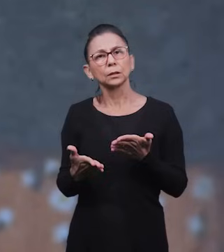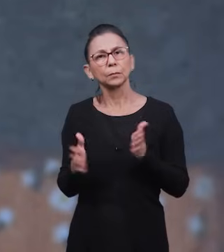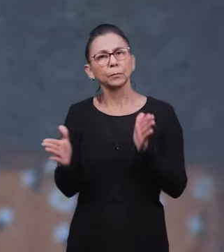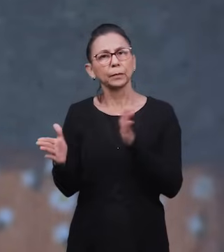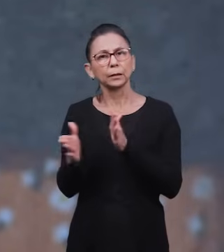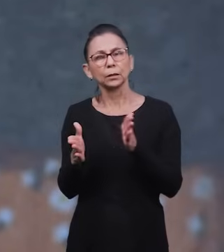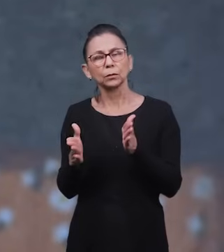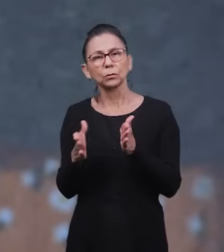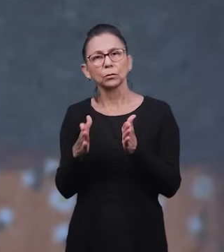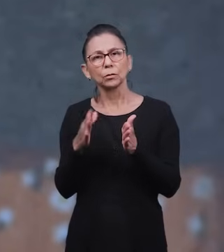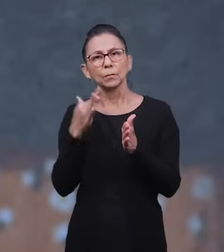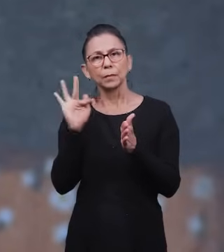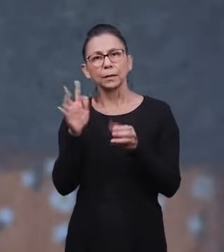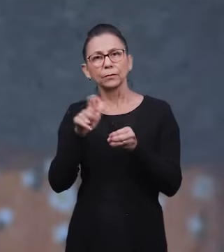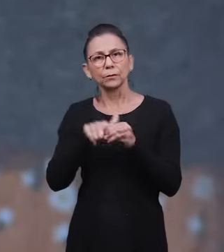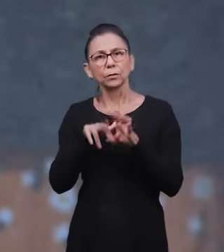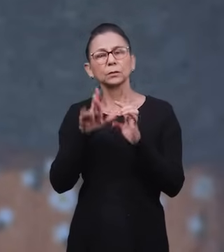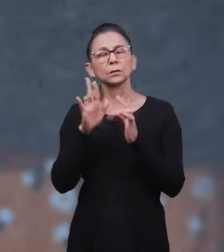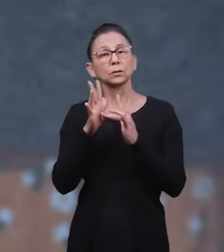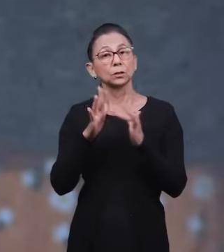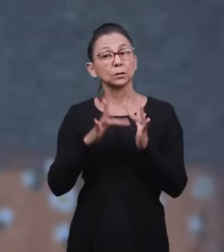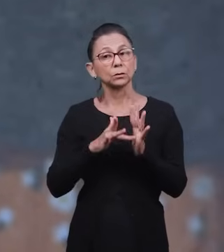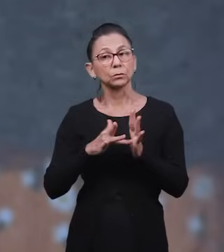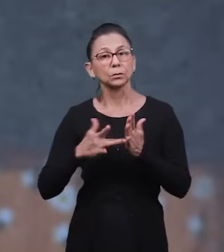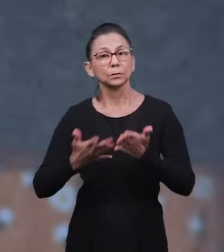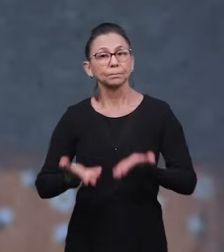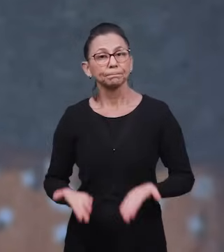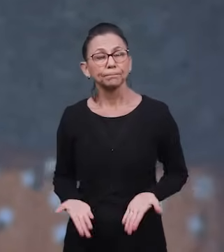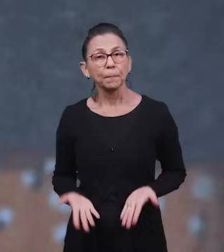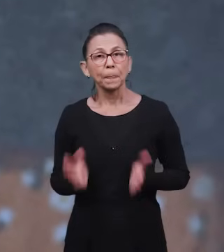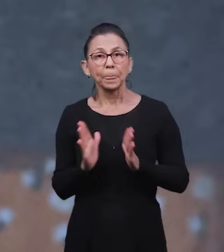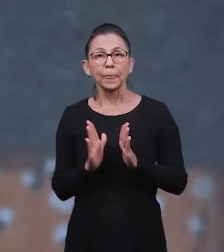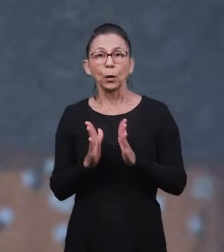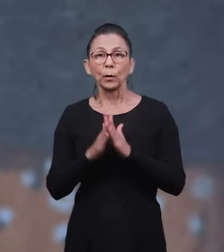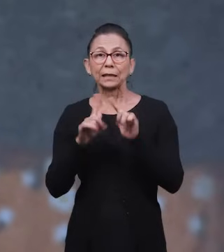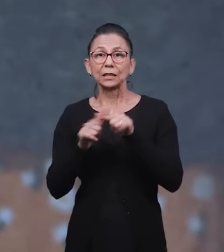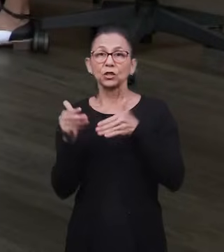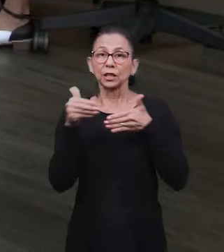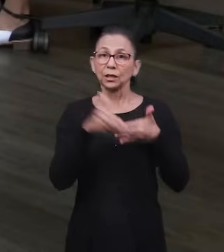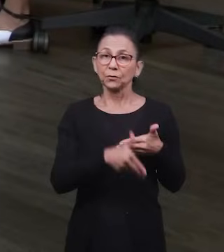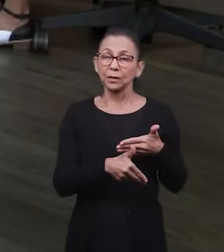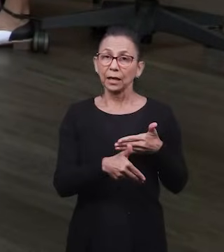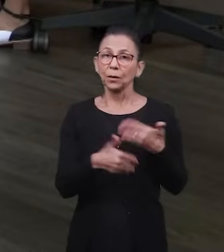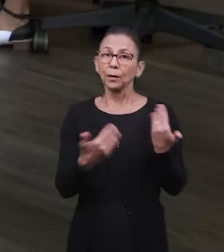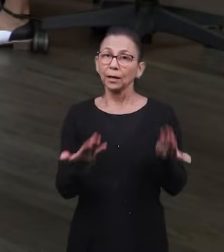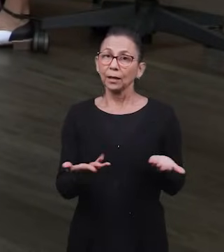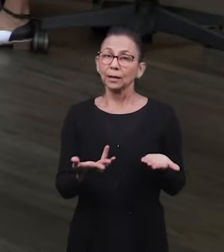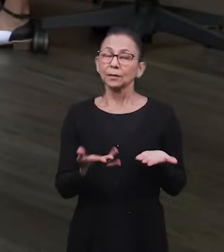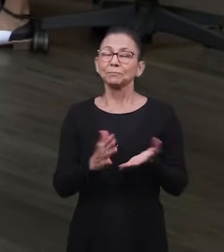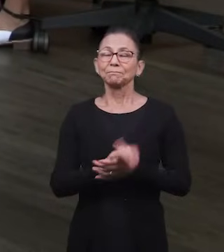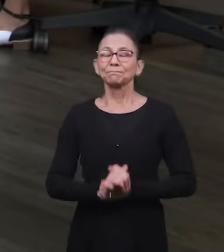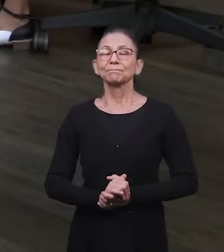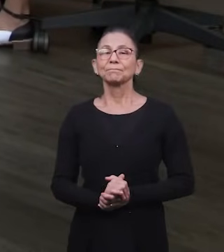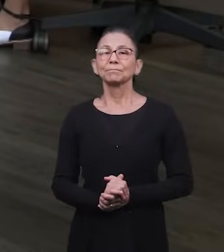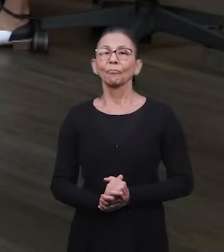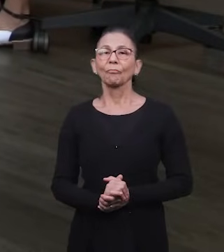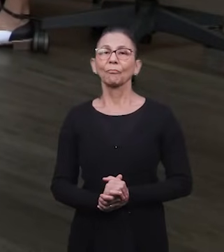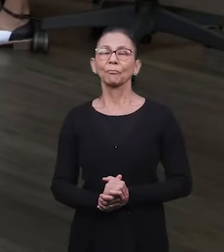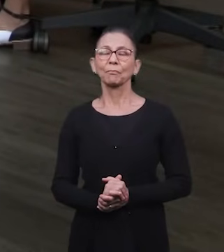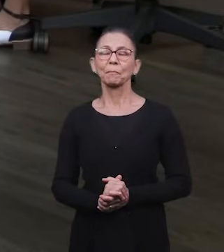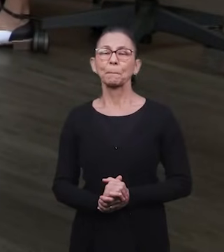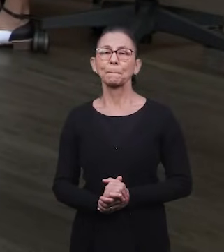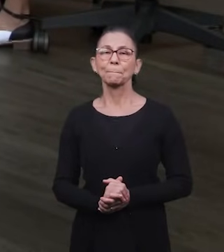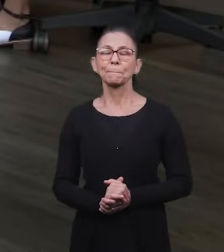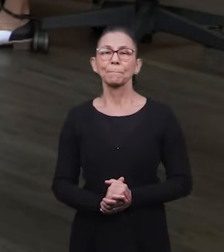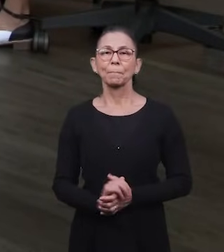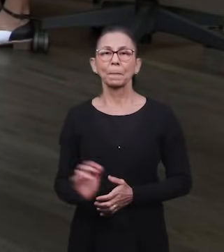né? A igreja infiel, a igreja que fica, ela fica exatamente por ter apostatado, né? Por ter se desviado do caminho. Vamos